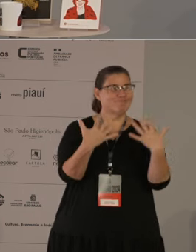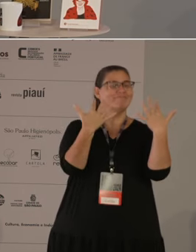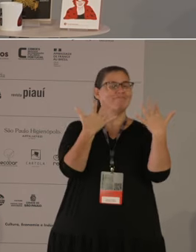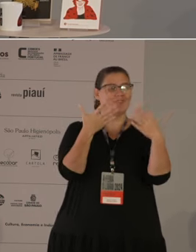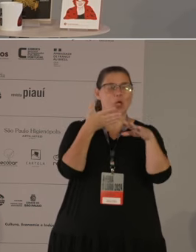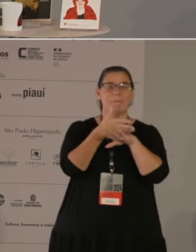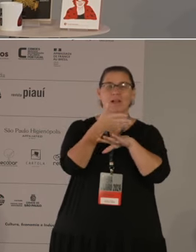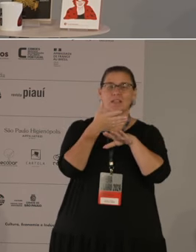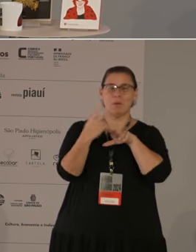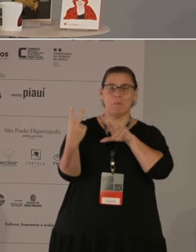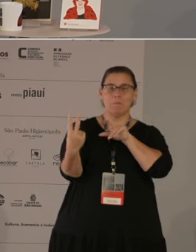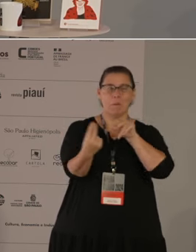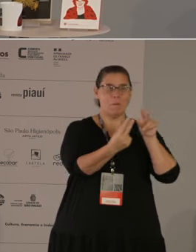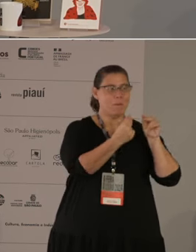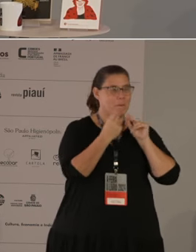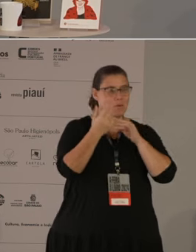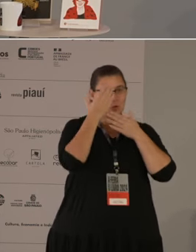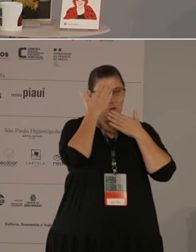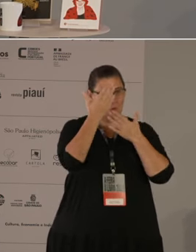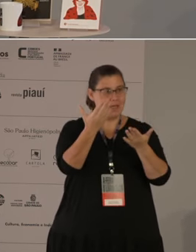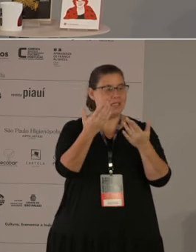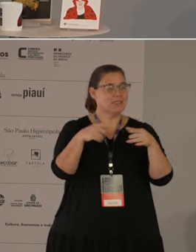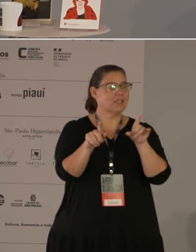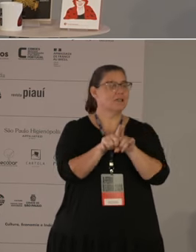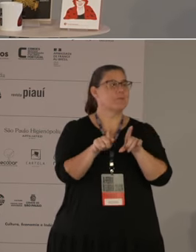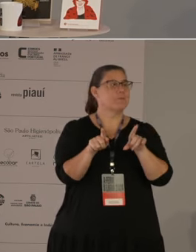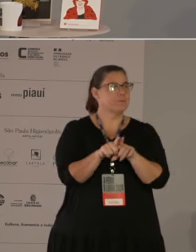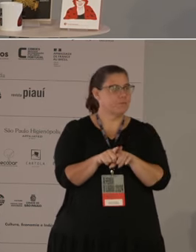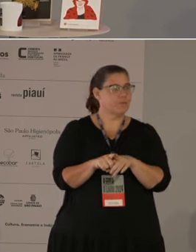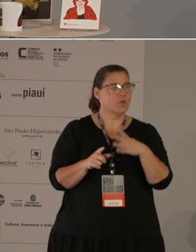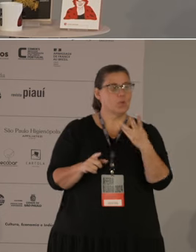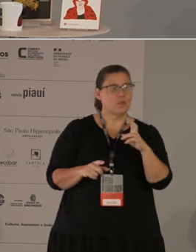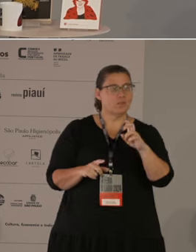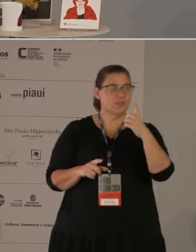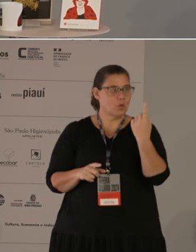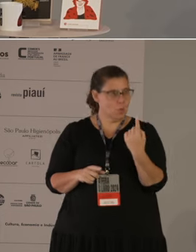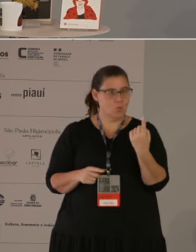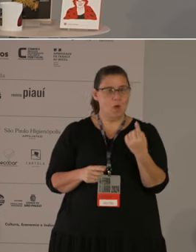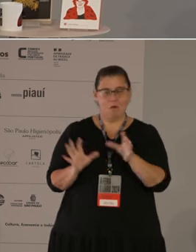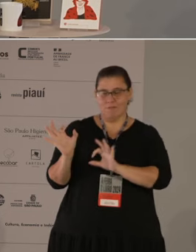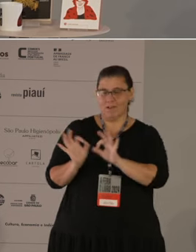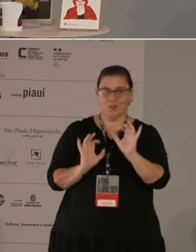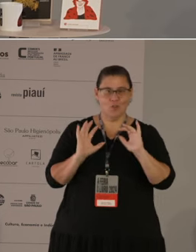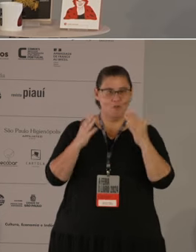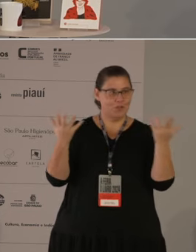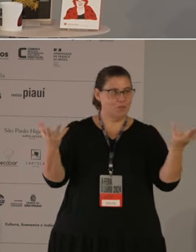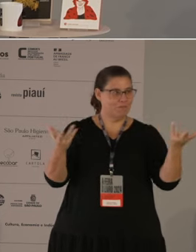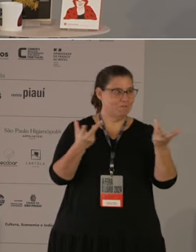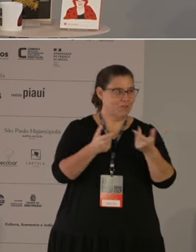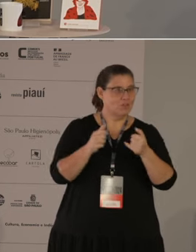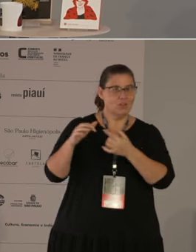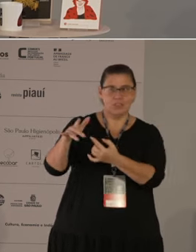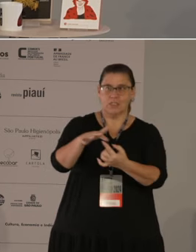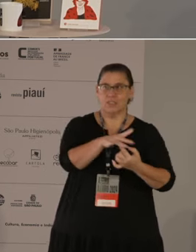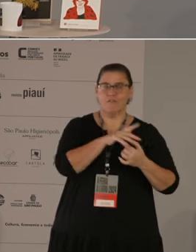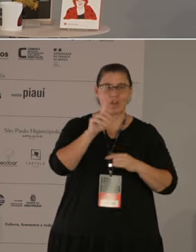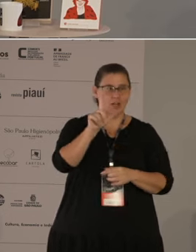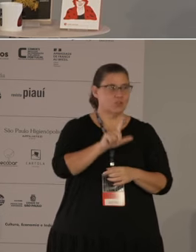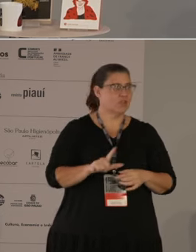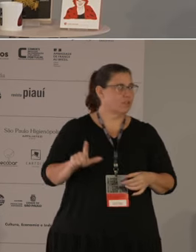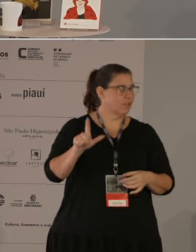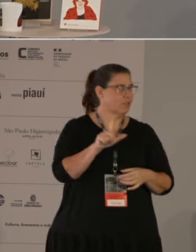dessa conversa entre nós. Muito obrigado, agradecer a 451 por organizar esse evento maravilhoso, que é essa feira literária que já